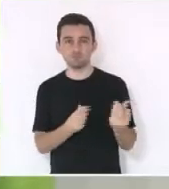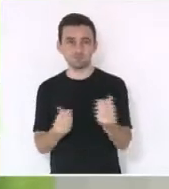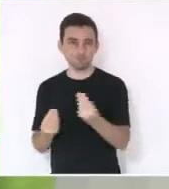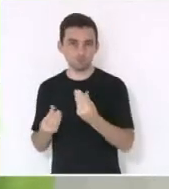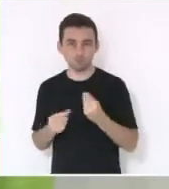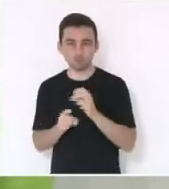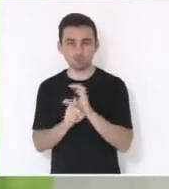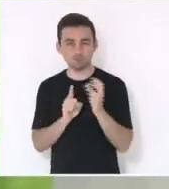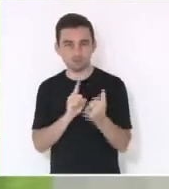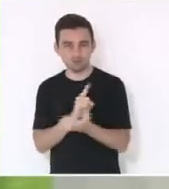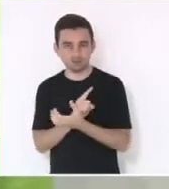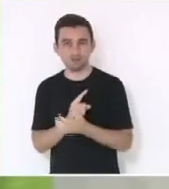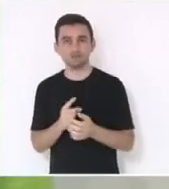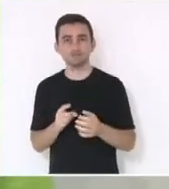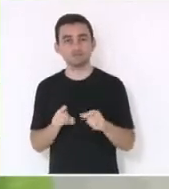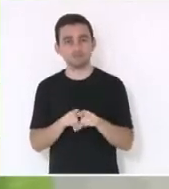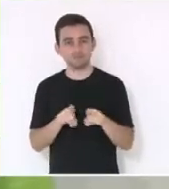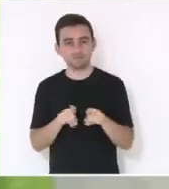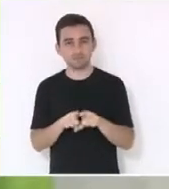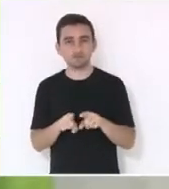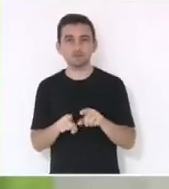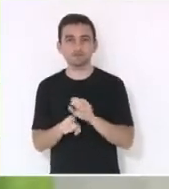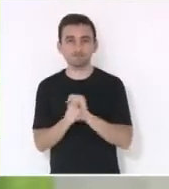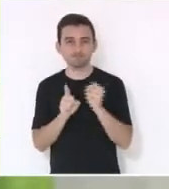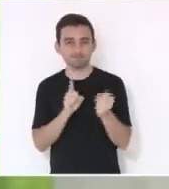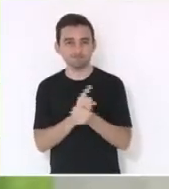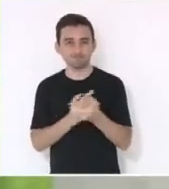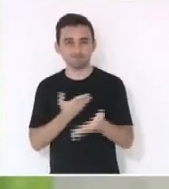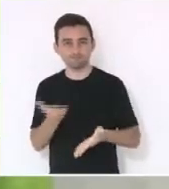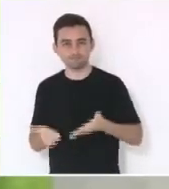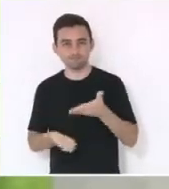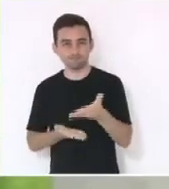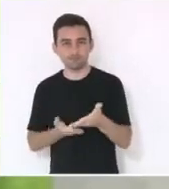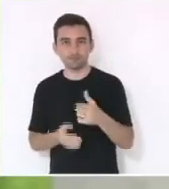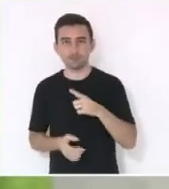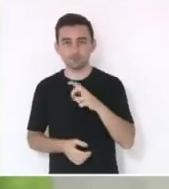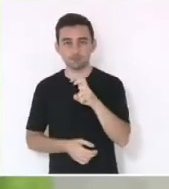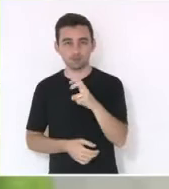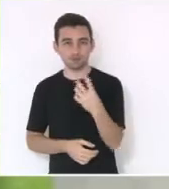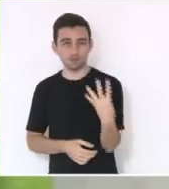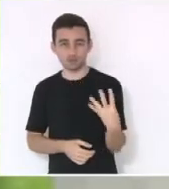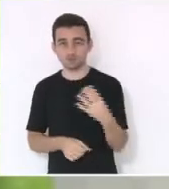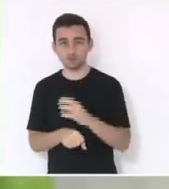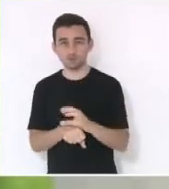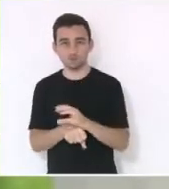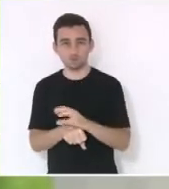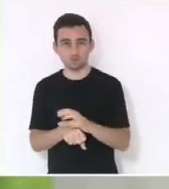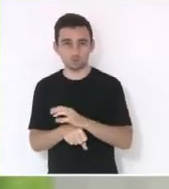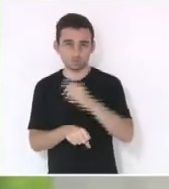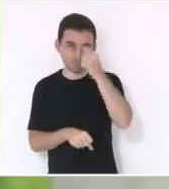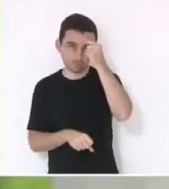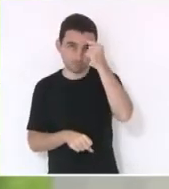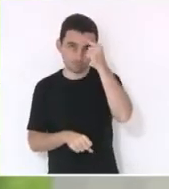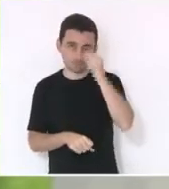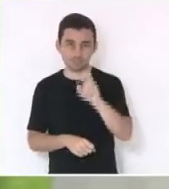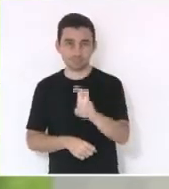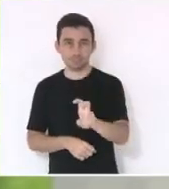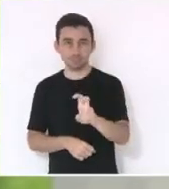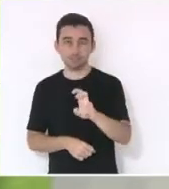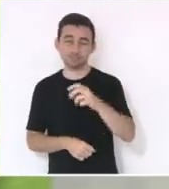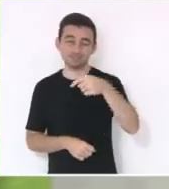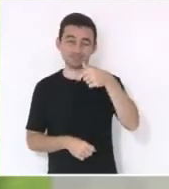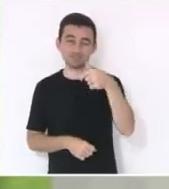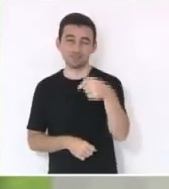social. A Unesc apresenta 54 cursos de graduação em oferta, 7 programas de